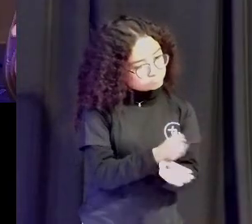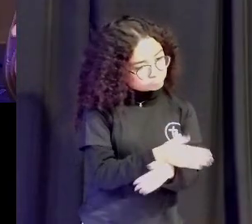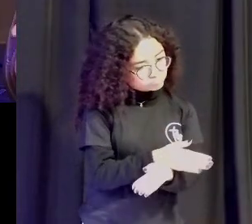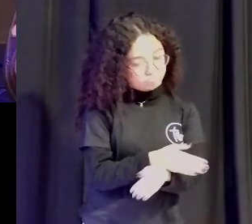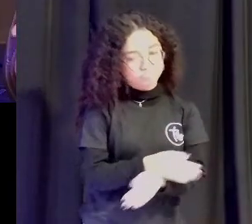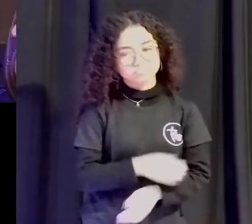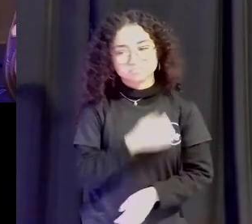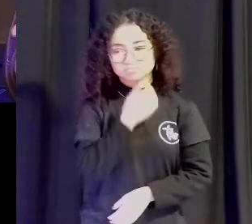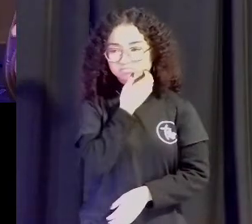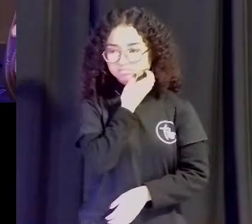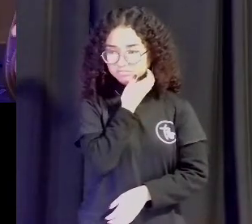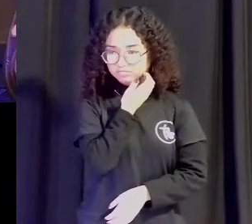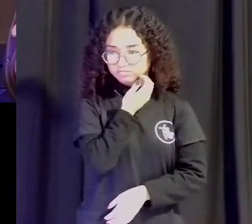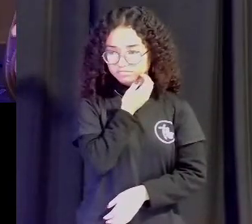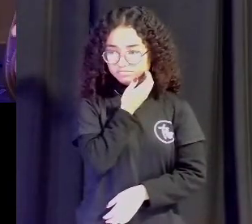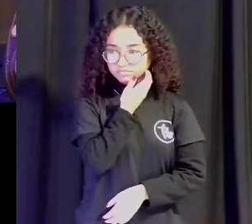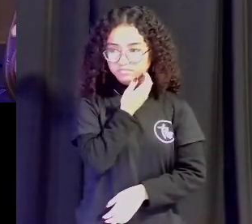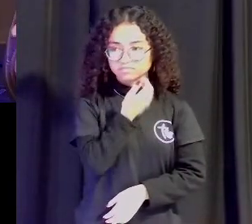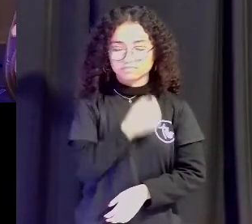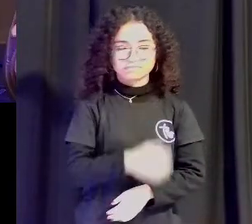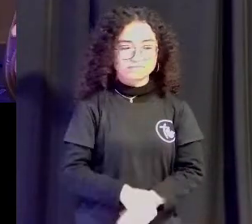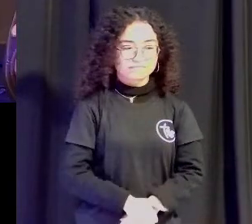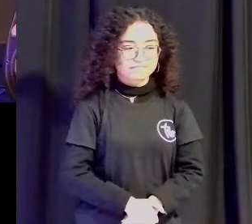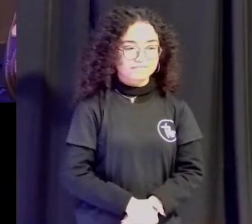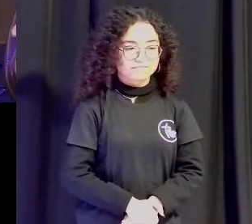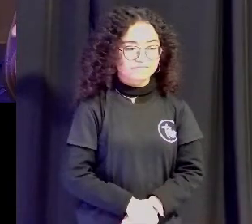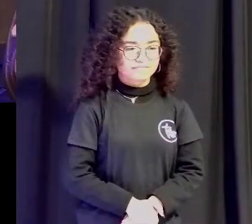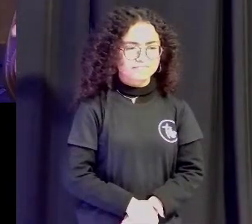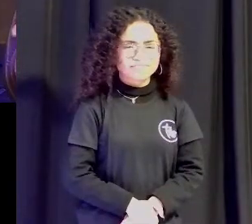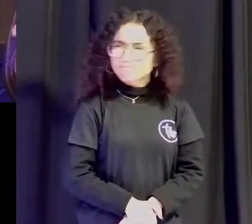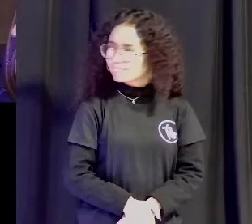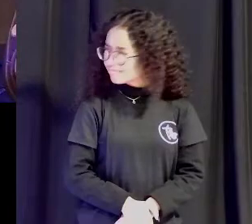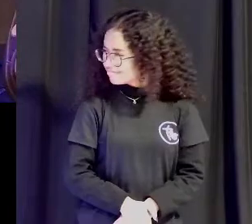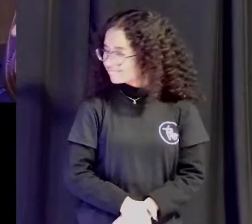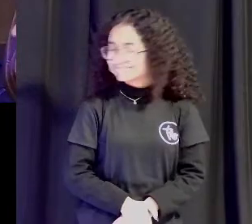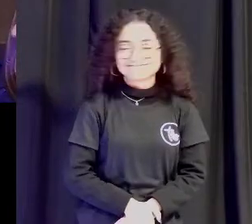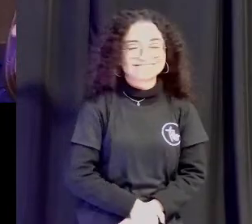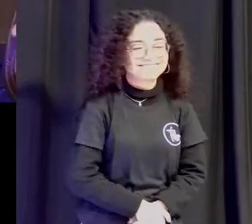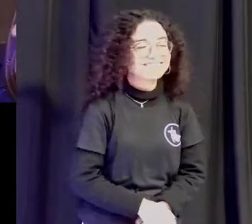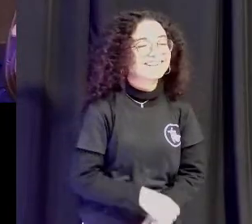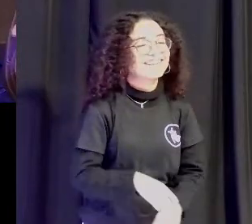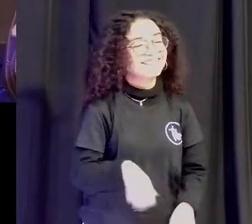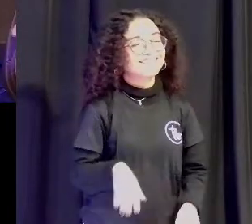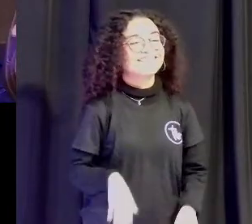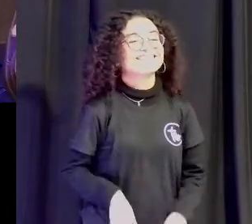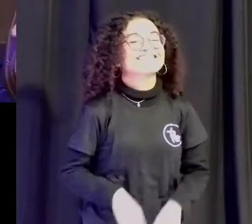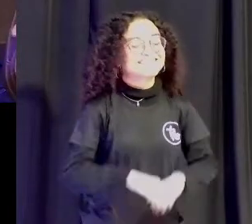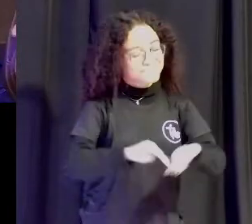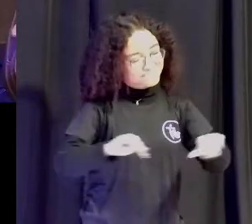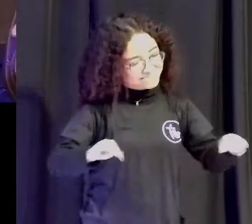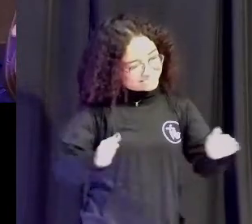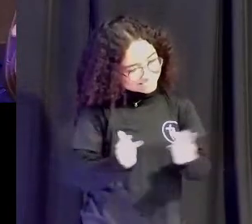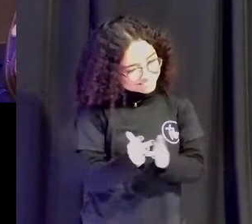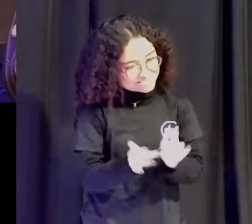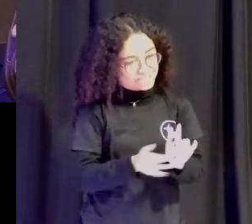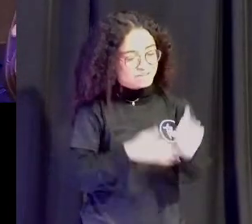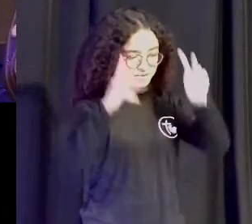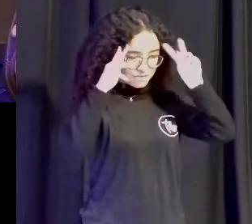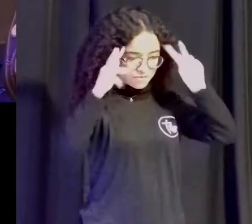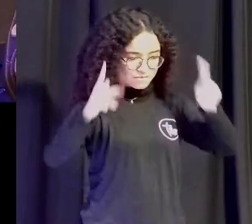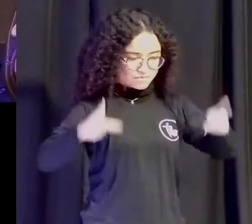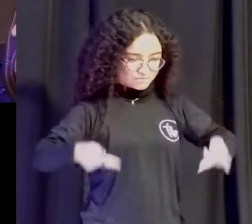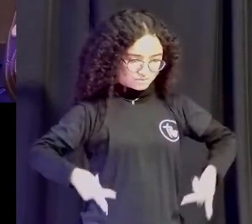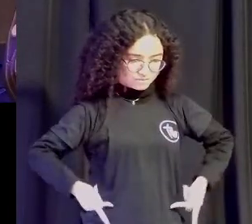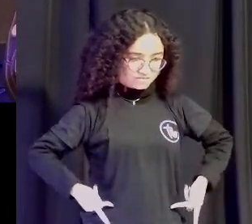Perdido. Com letras garrafais. Sem Jesus, o ser